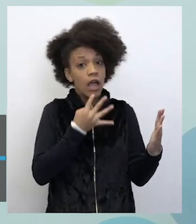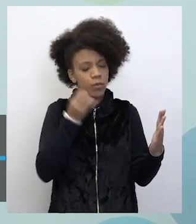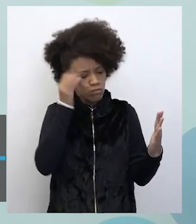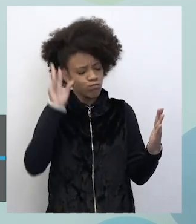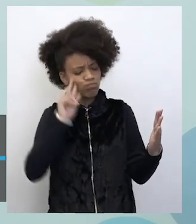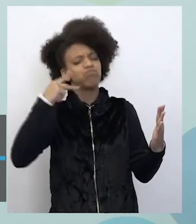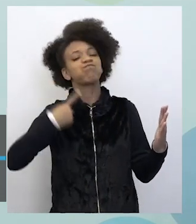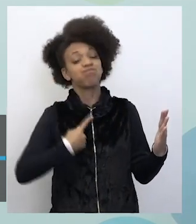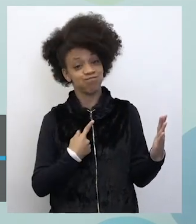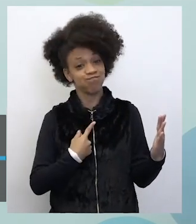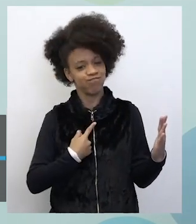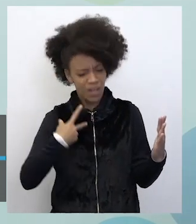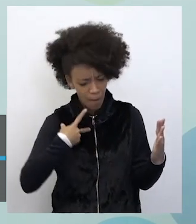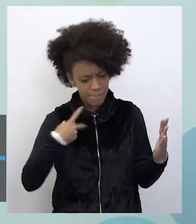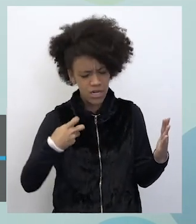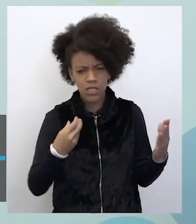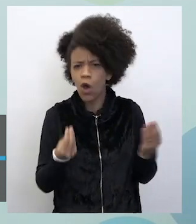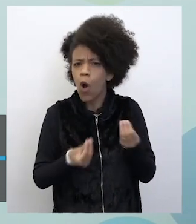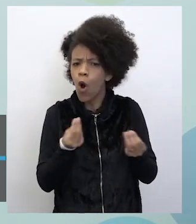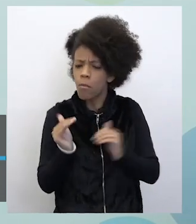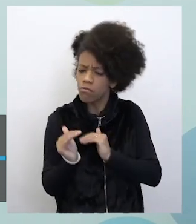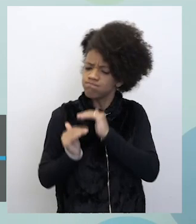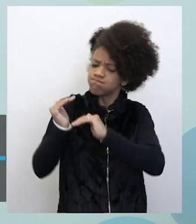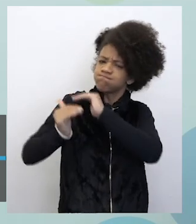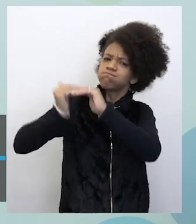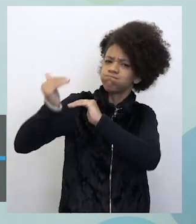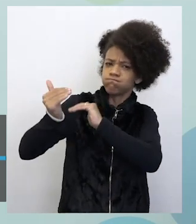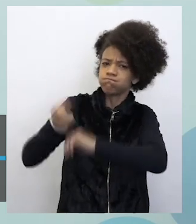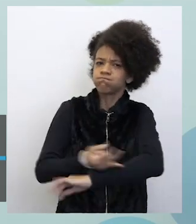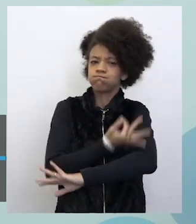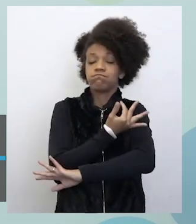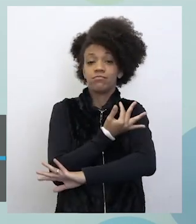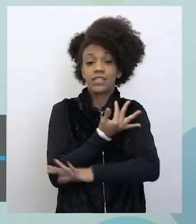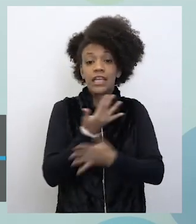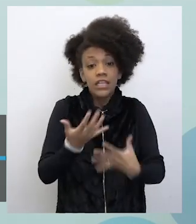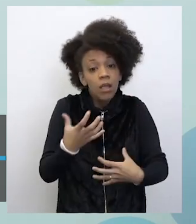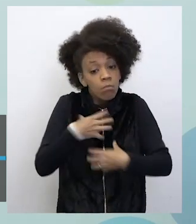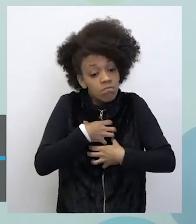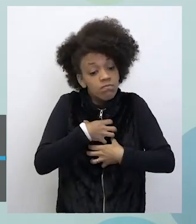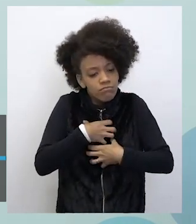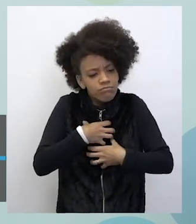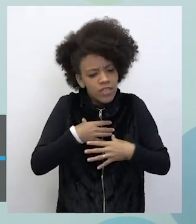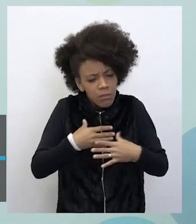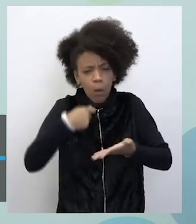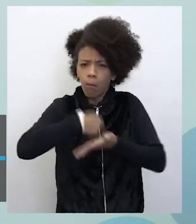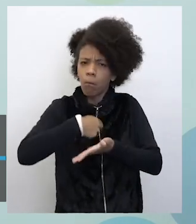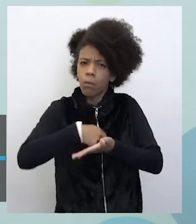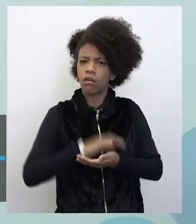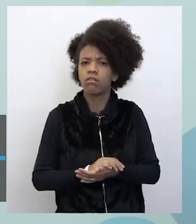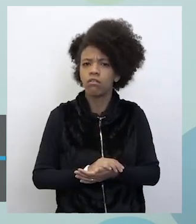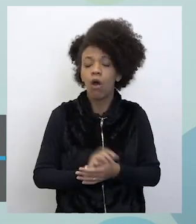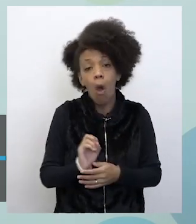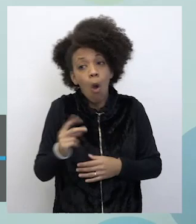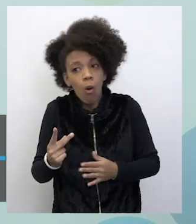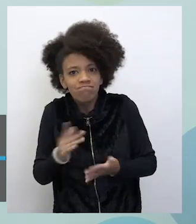mais. Eu percebo como tem sido esse desenvolvimento socioemocional que eu me propus a fazer. Ou se não tem